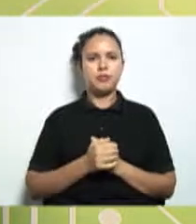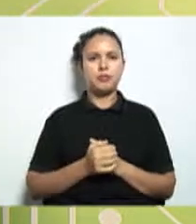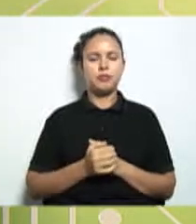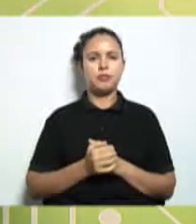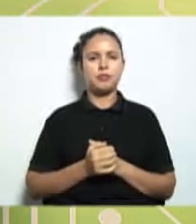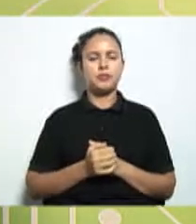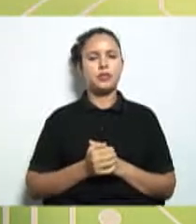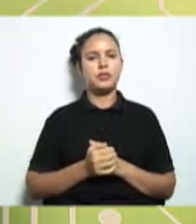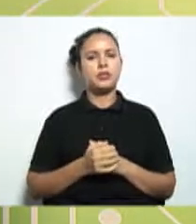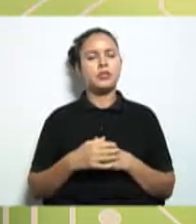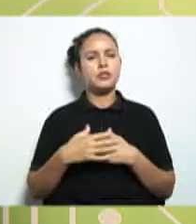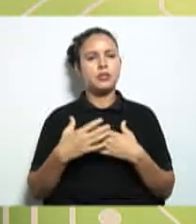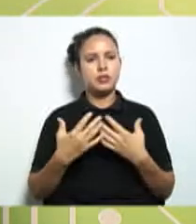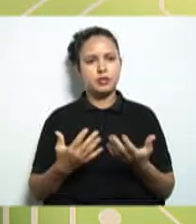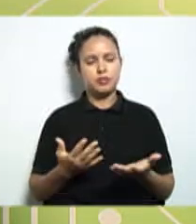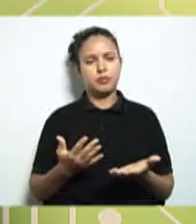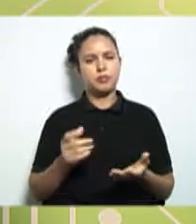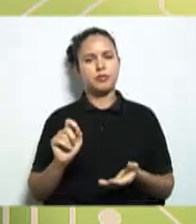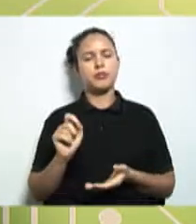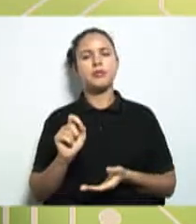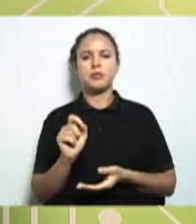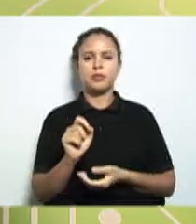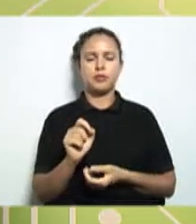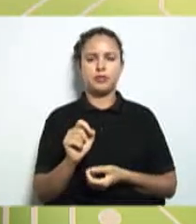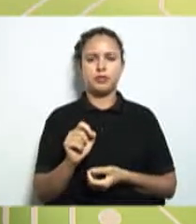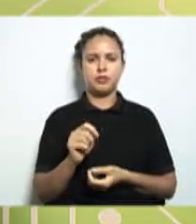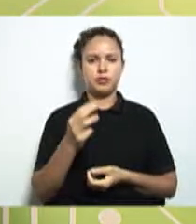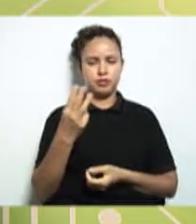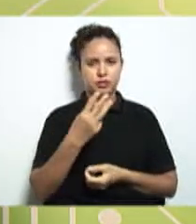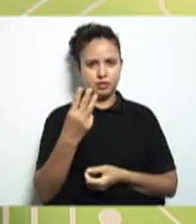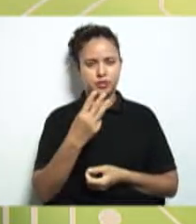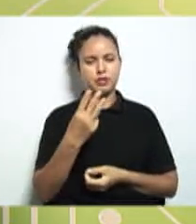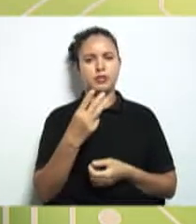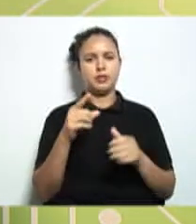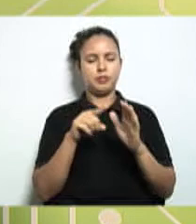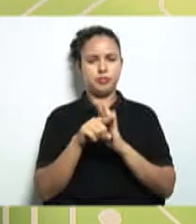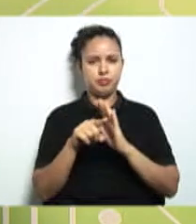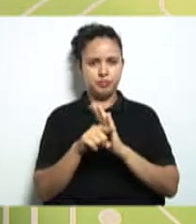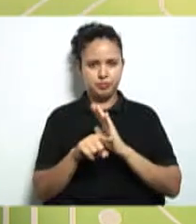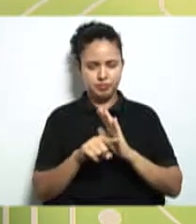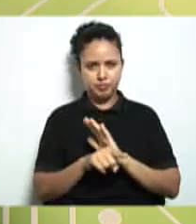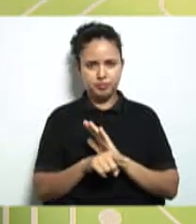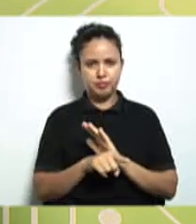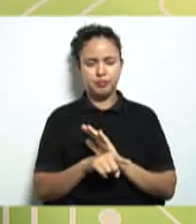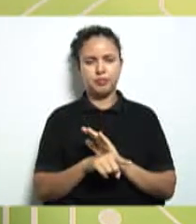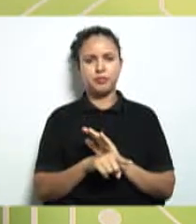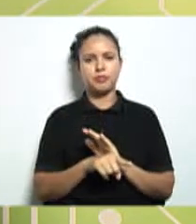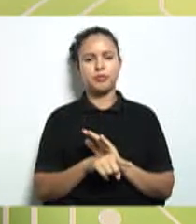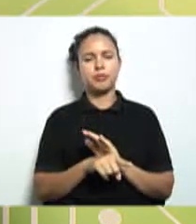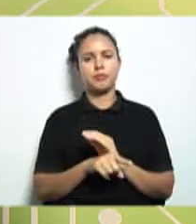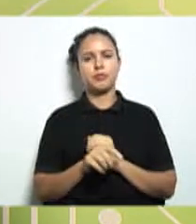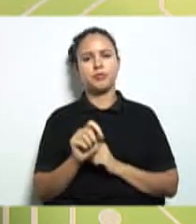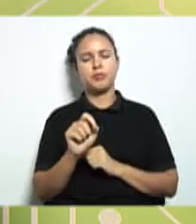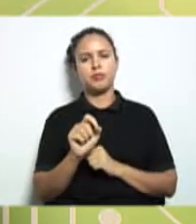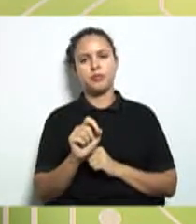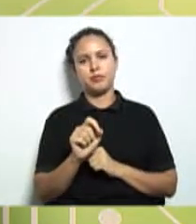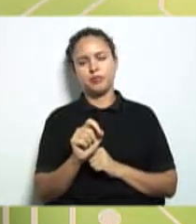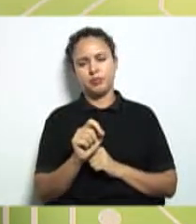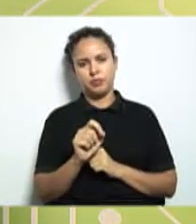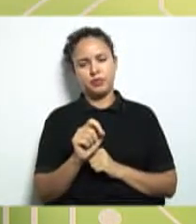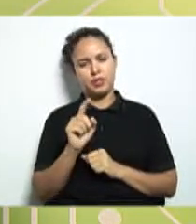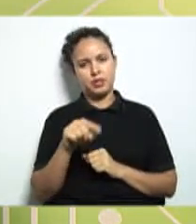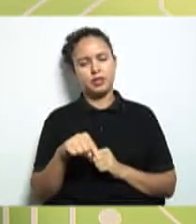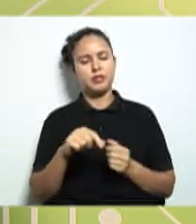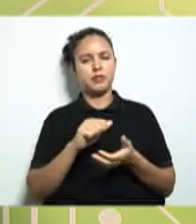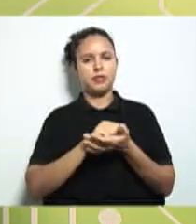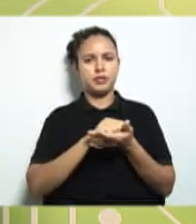nós deixamos, então, essa terceira questão, né, de o que eu chamo às vezes de dever de house,